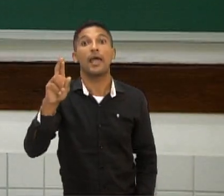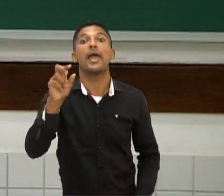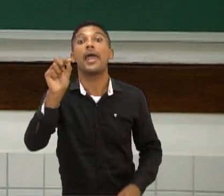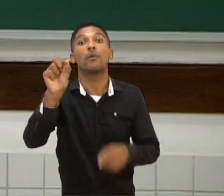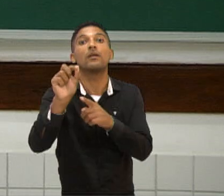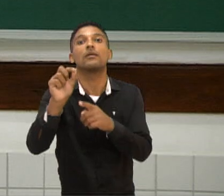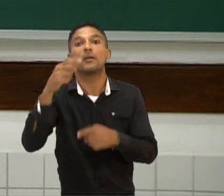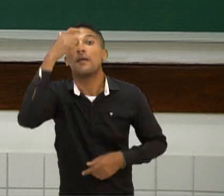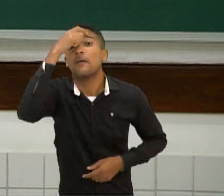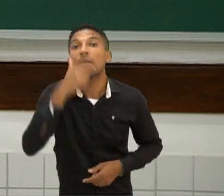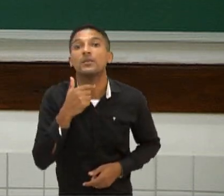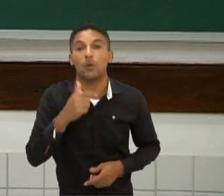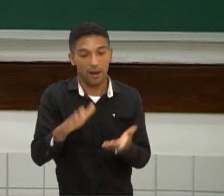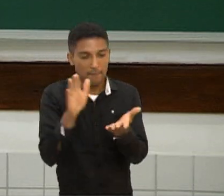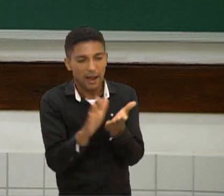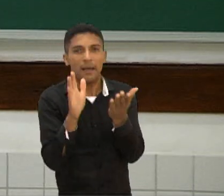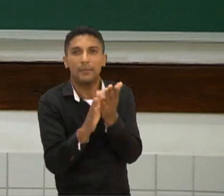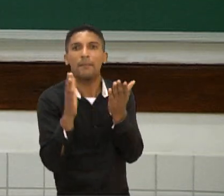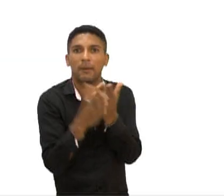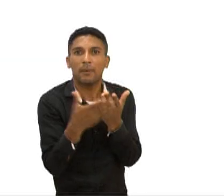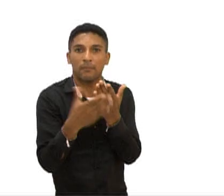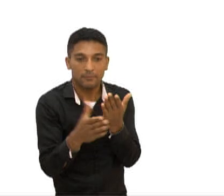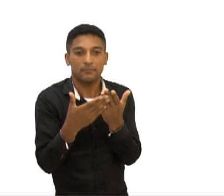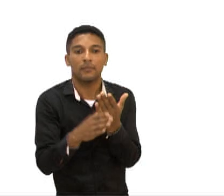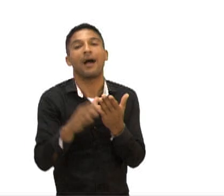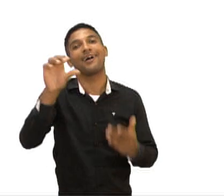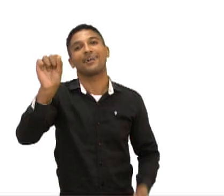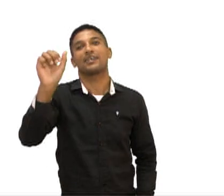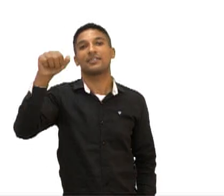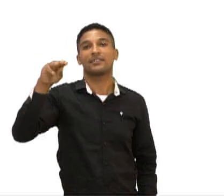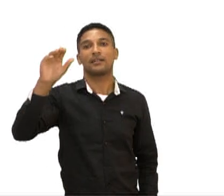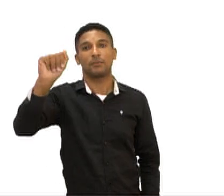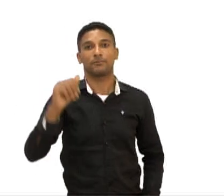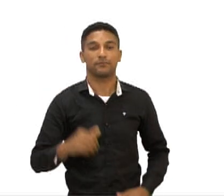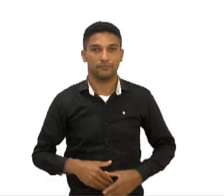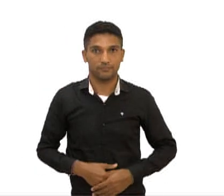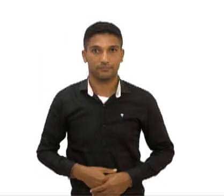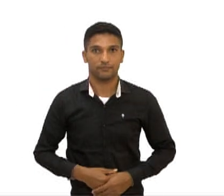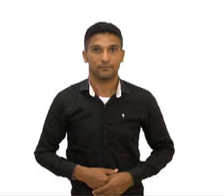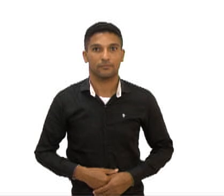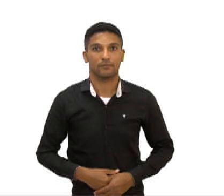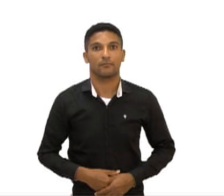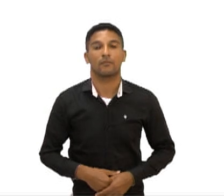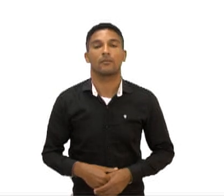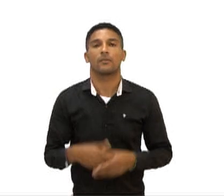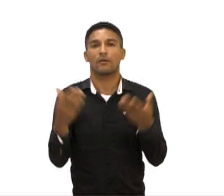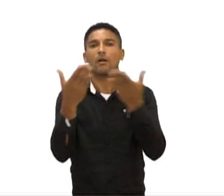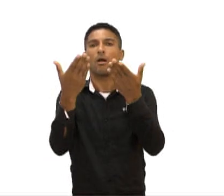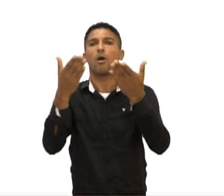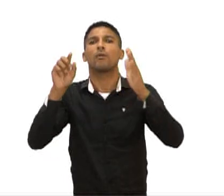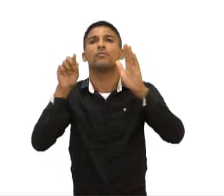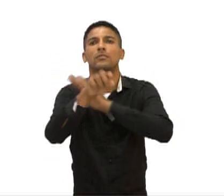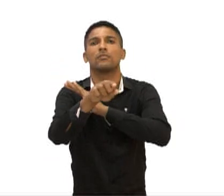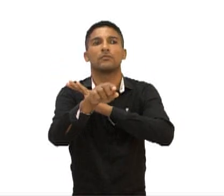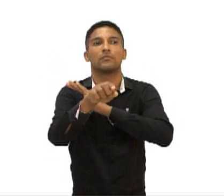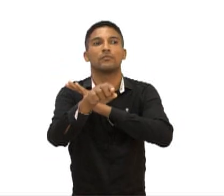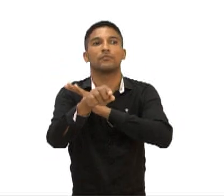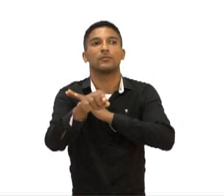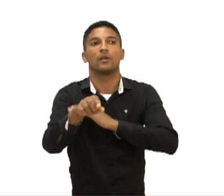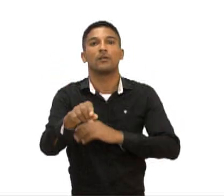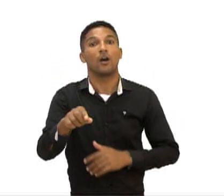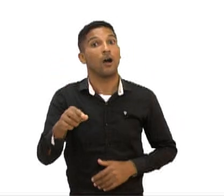E agora vamos lá para a questão. Sobre o samba, é correto afirmar que